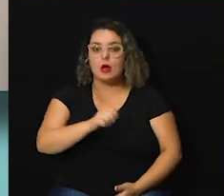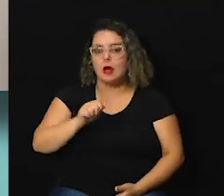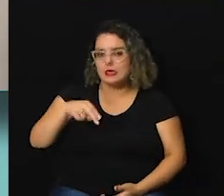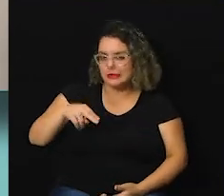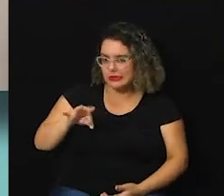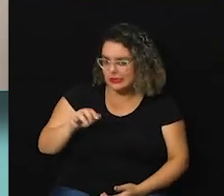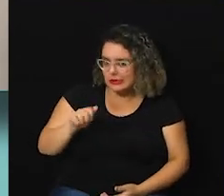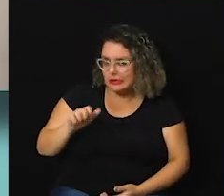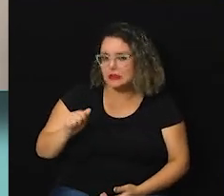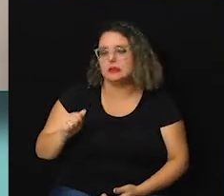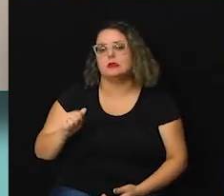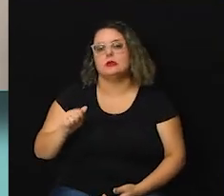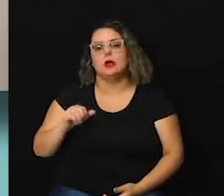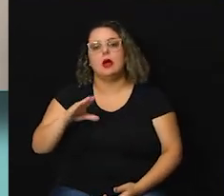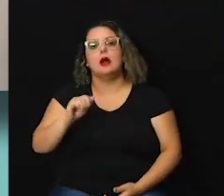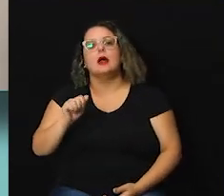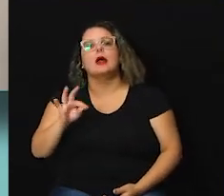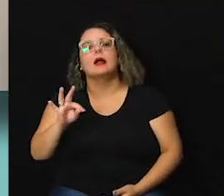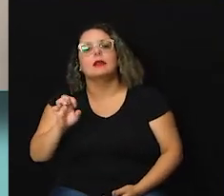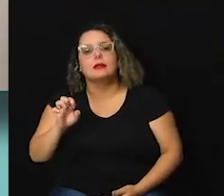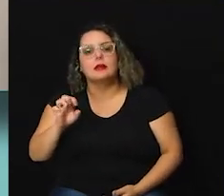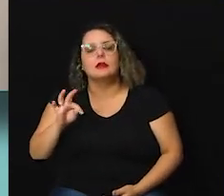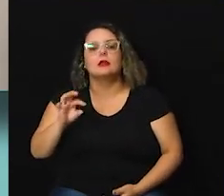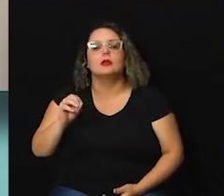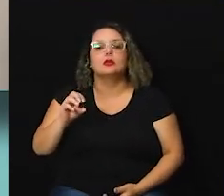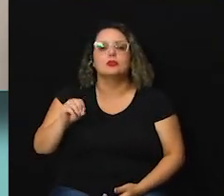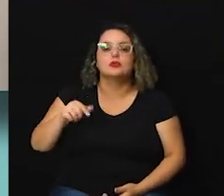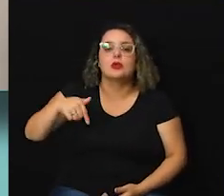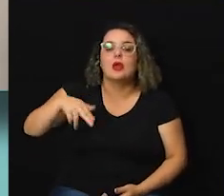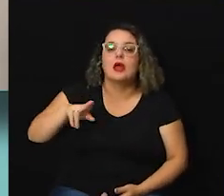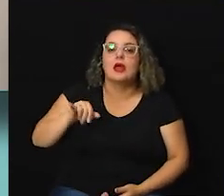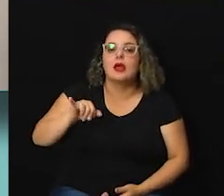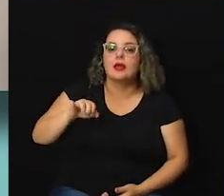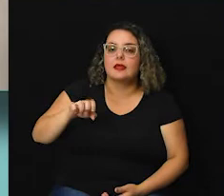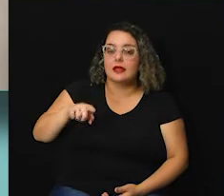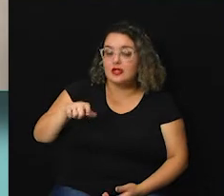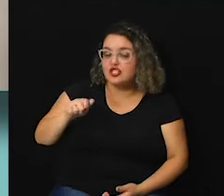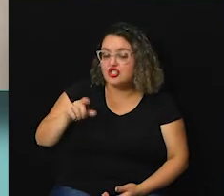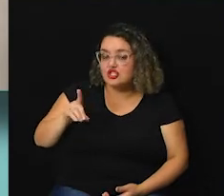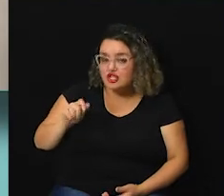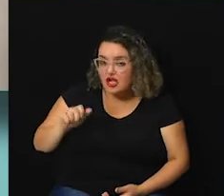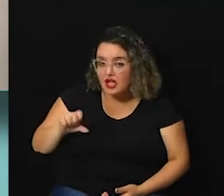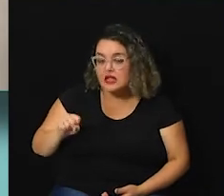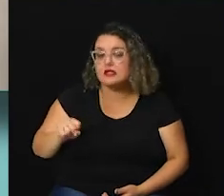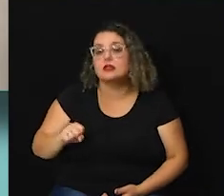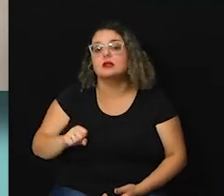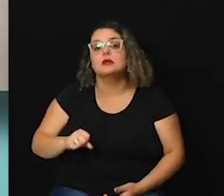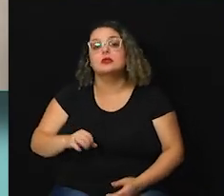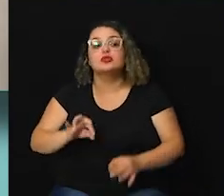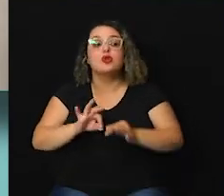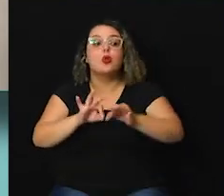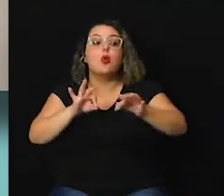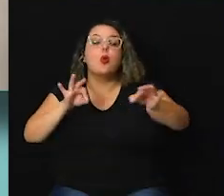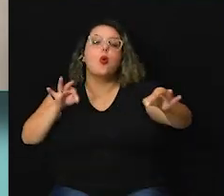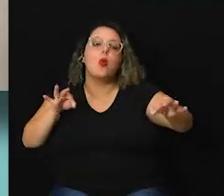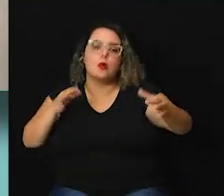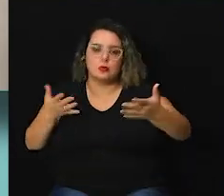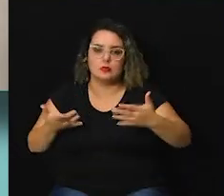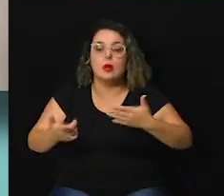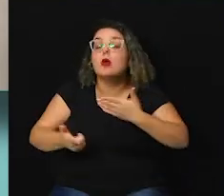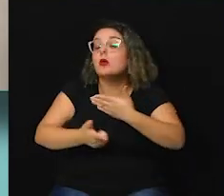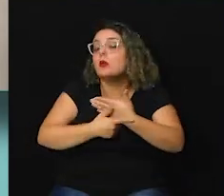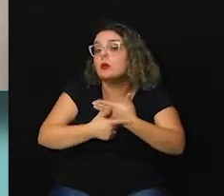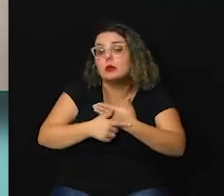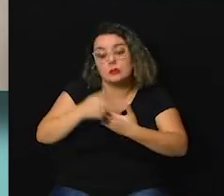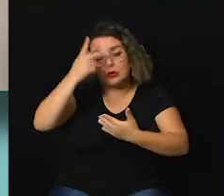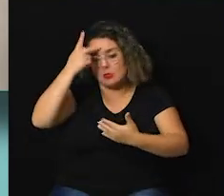as antas, os catetos, queixadas, que fazem dispersão de longa distância. Então, ela tem um papel fundamental na